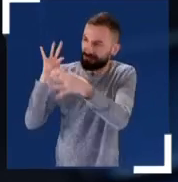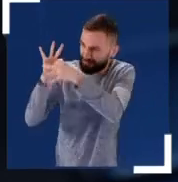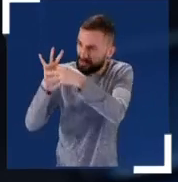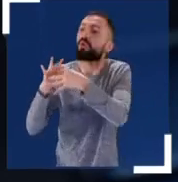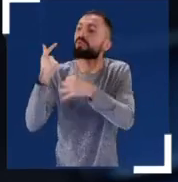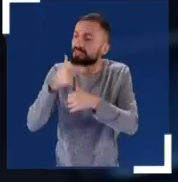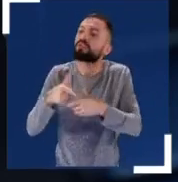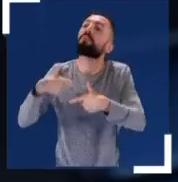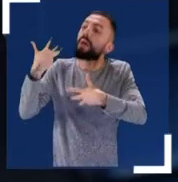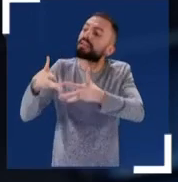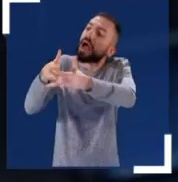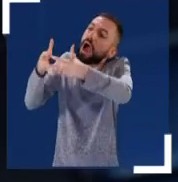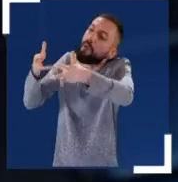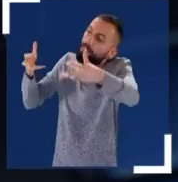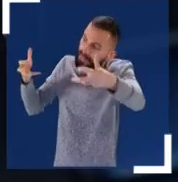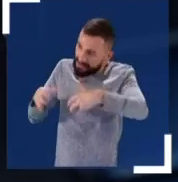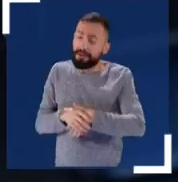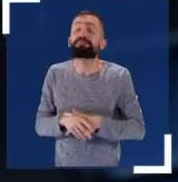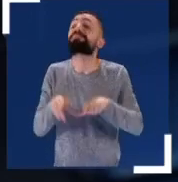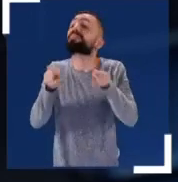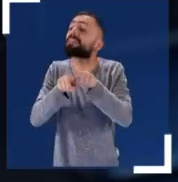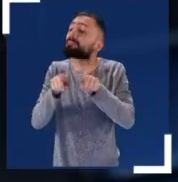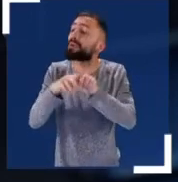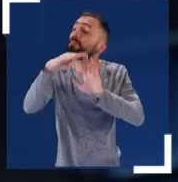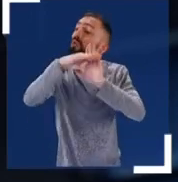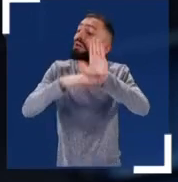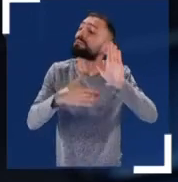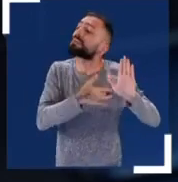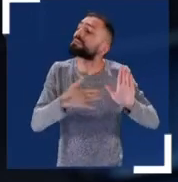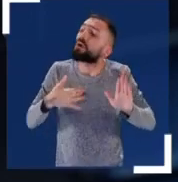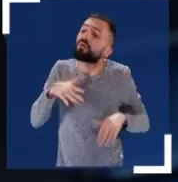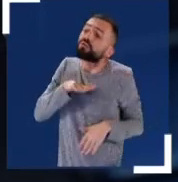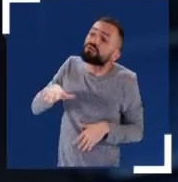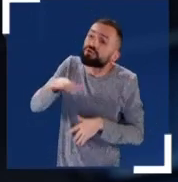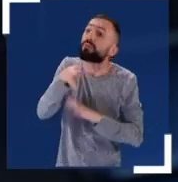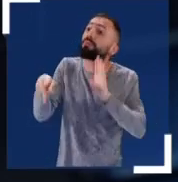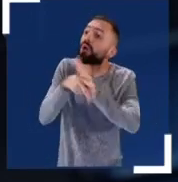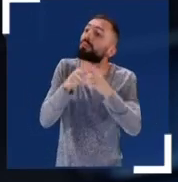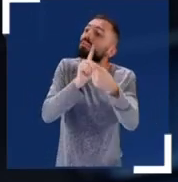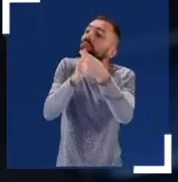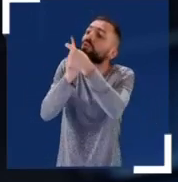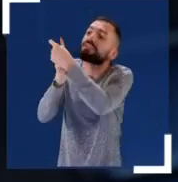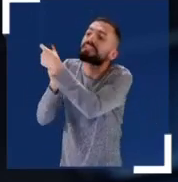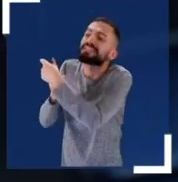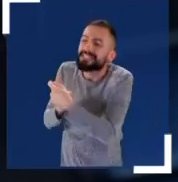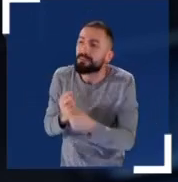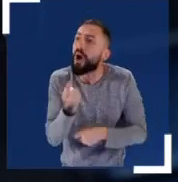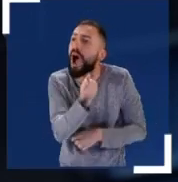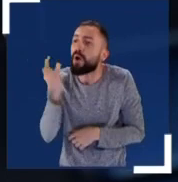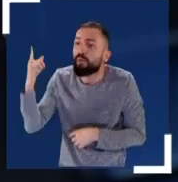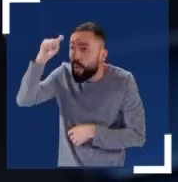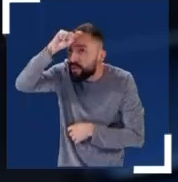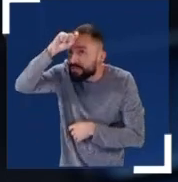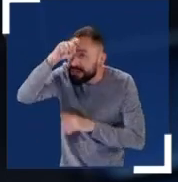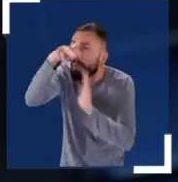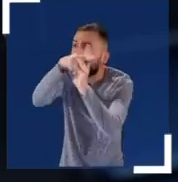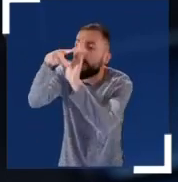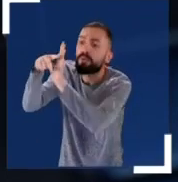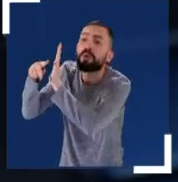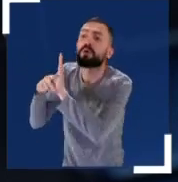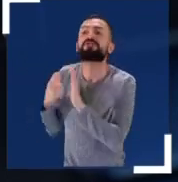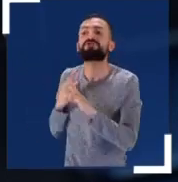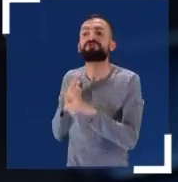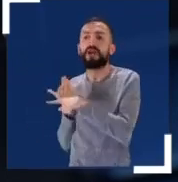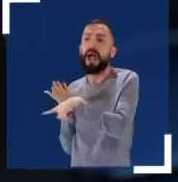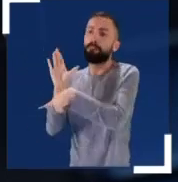ser ampliada. E o programa de saúde para que os municípios também, nos hospitais regionais, possam ter o apoio. De modelos de